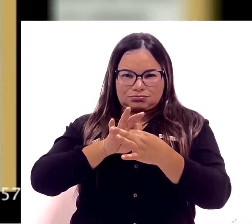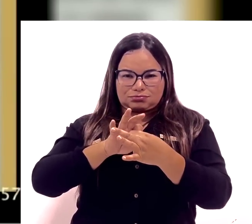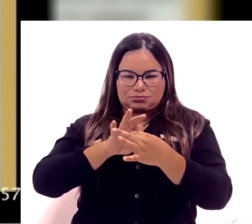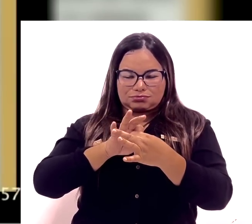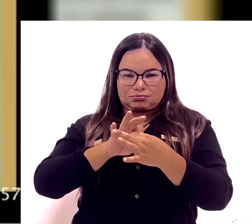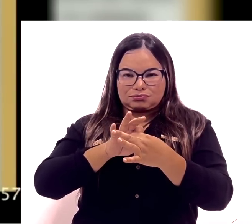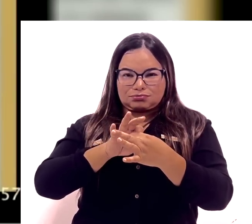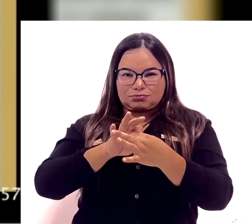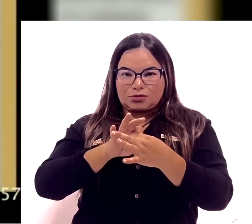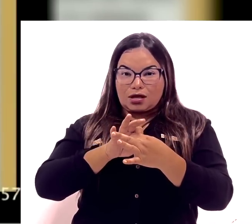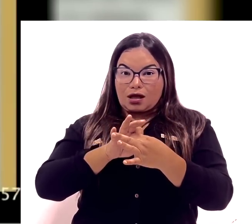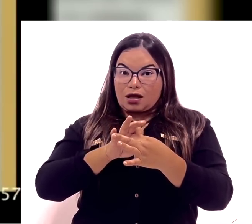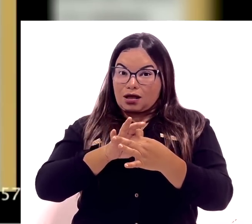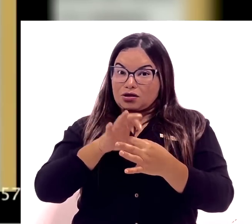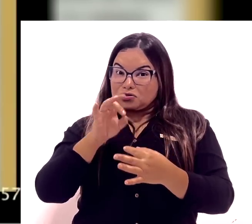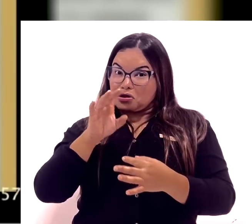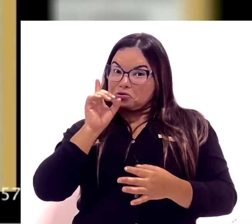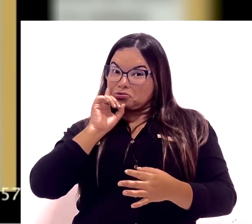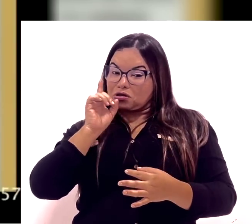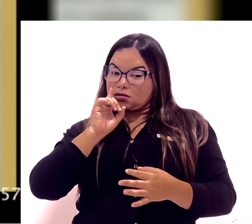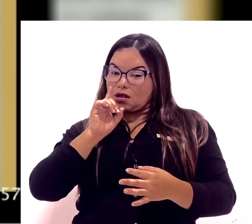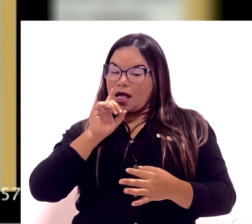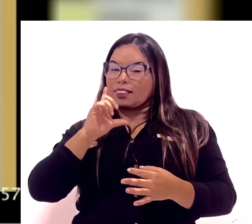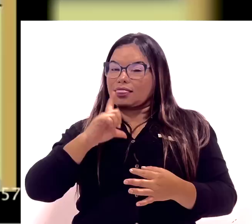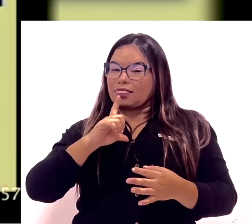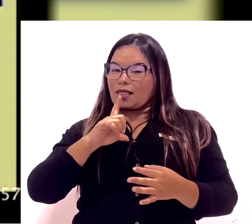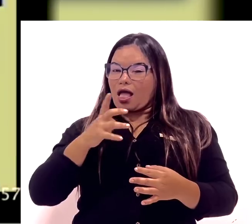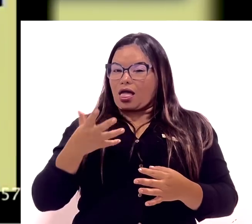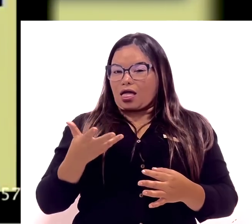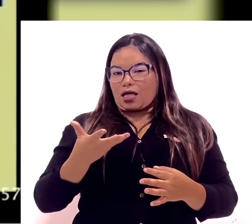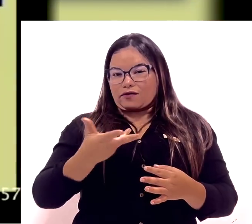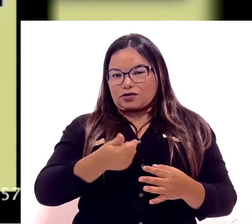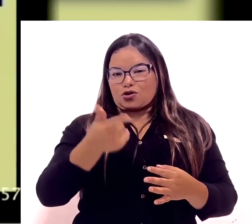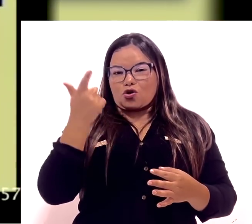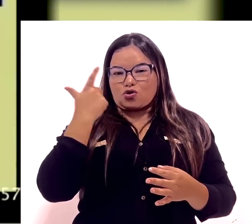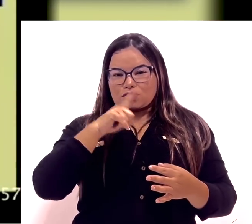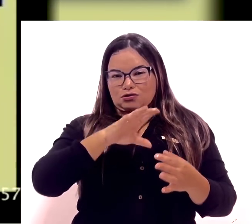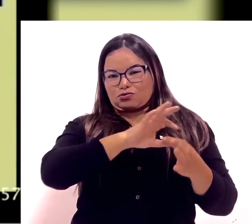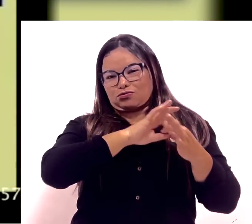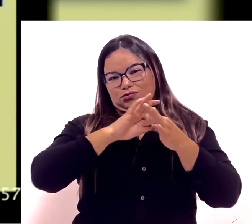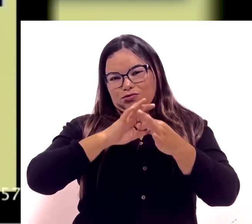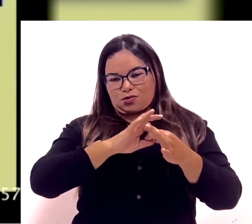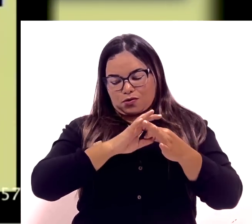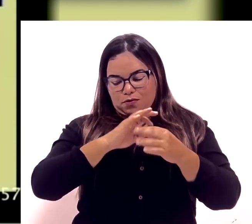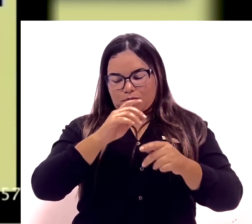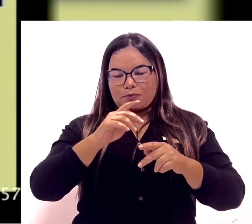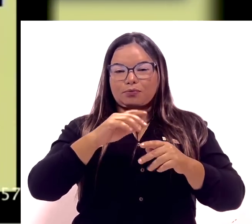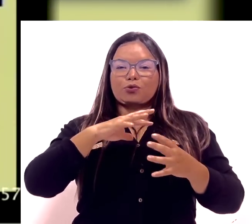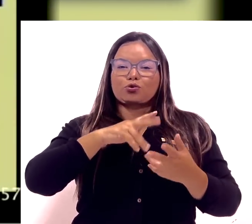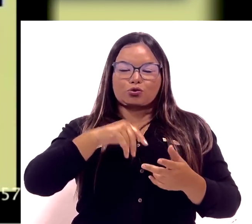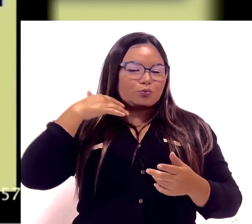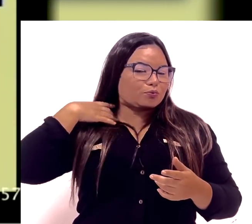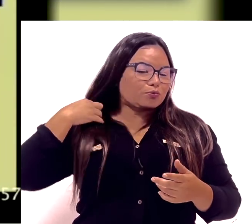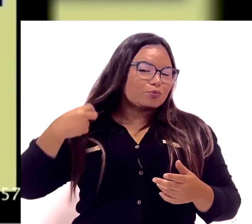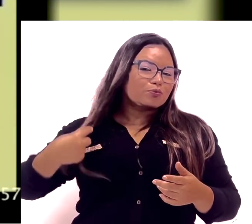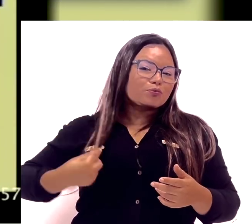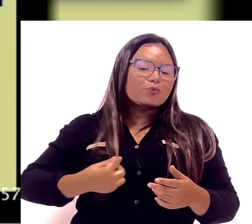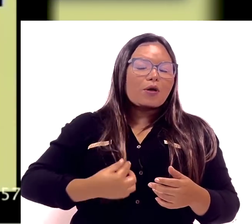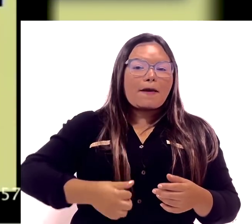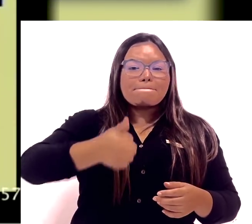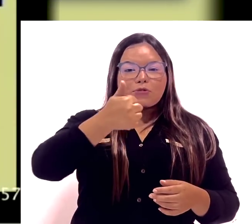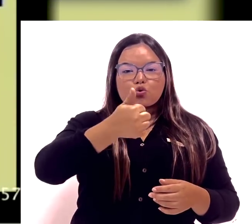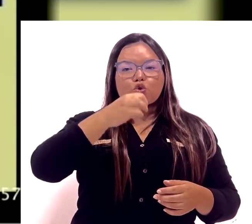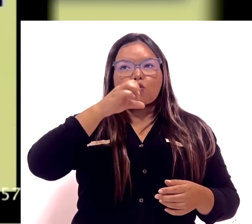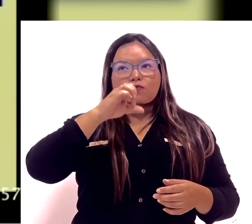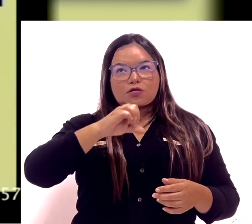os Estados Unidos têm a força moral e os meios para realizá-la. No Concílio Vaticano II, que ocorreu em 1962,